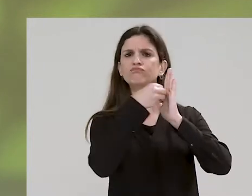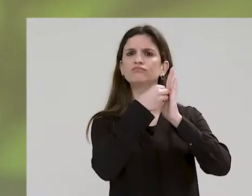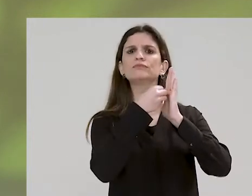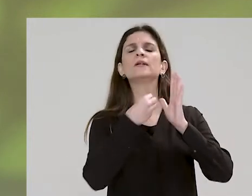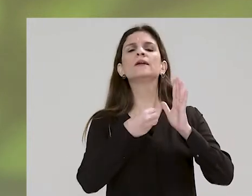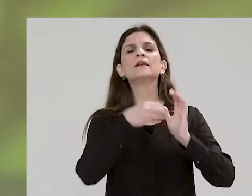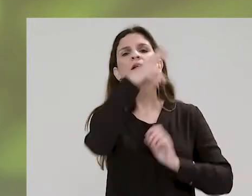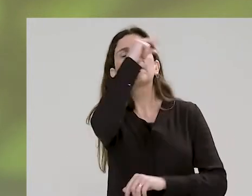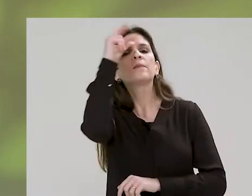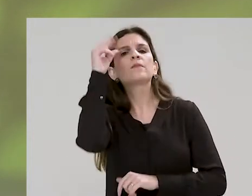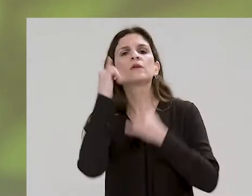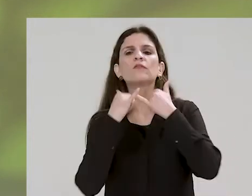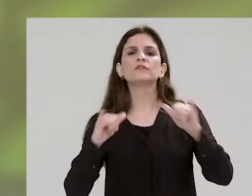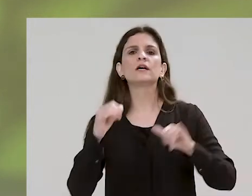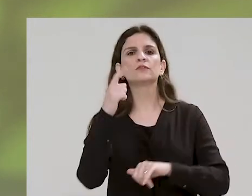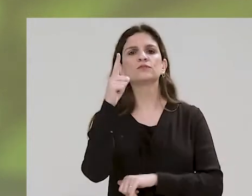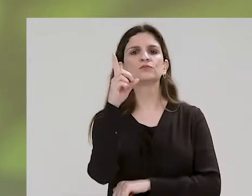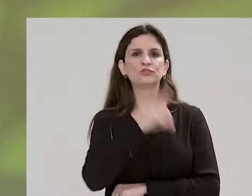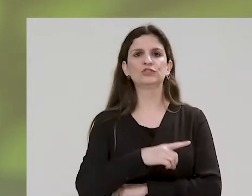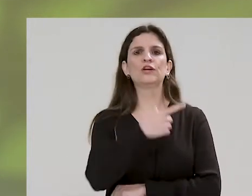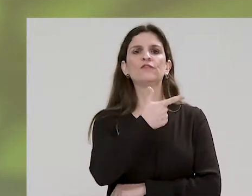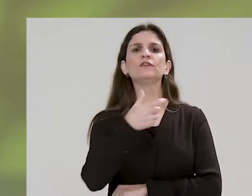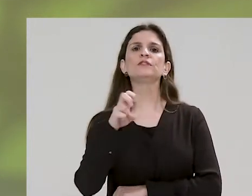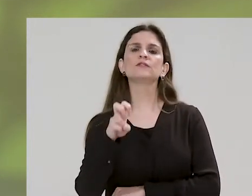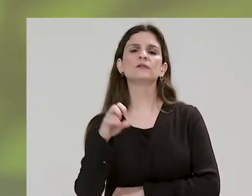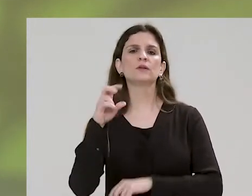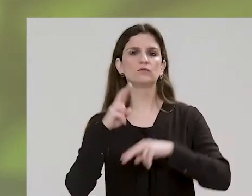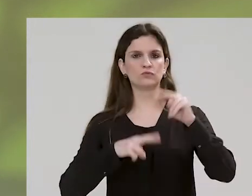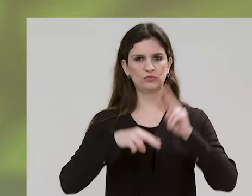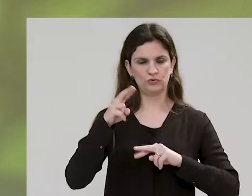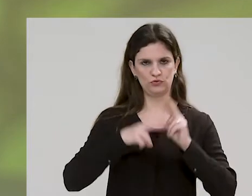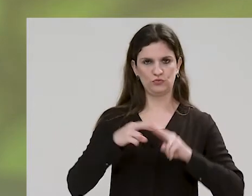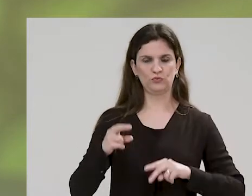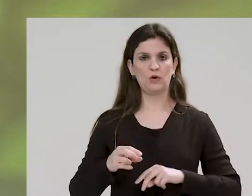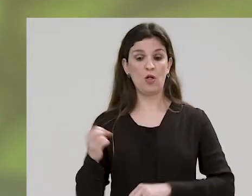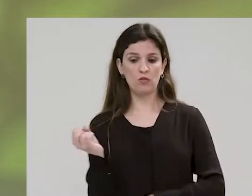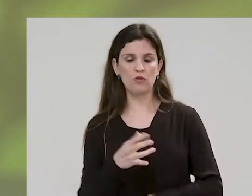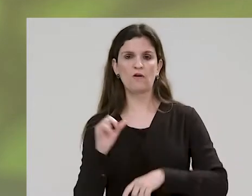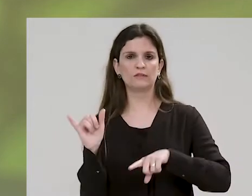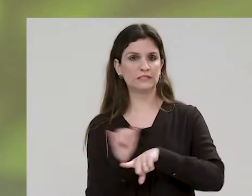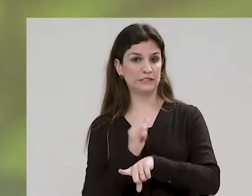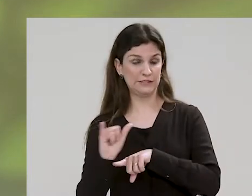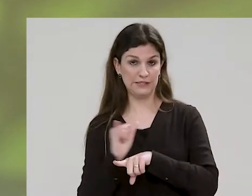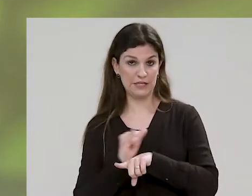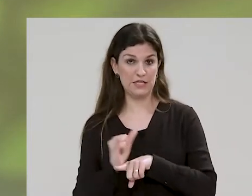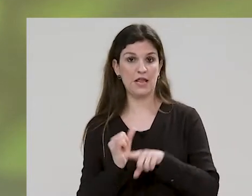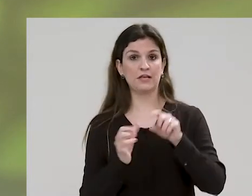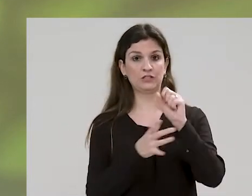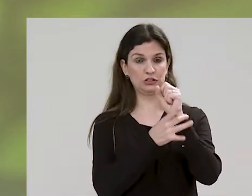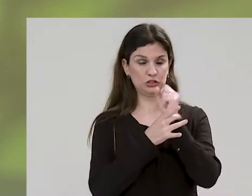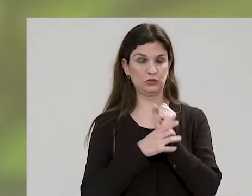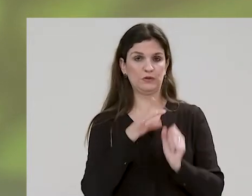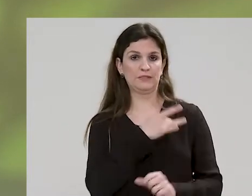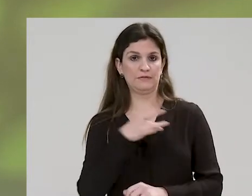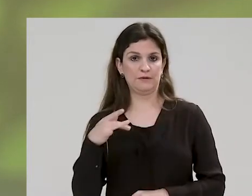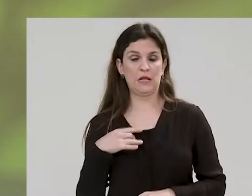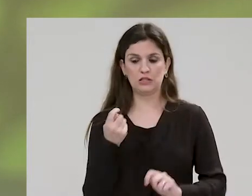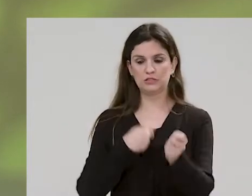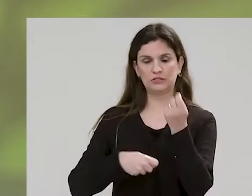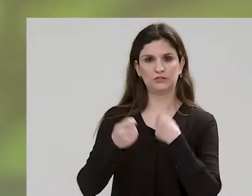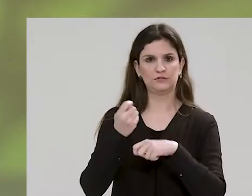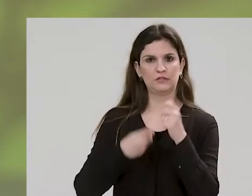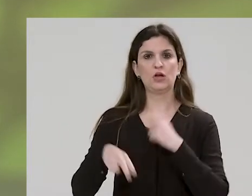foi publicada pela Prefeitura no dia 25 de junho, em que estabelece novas medidas de biossegurança das